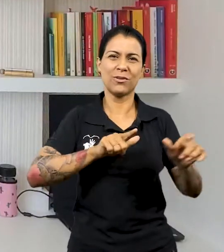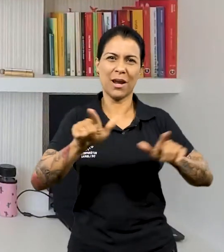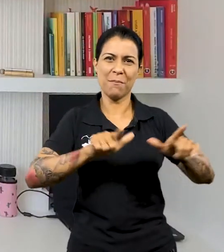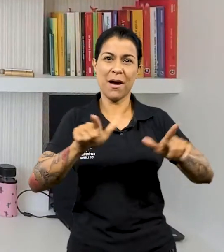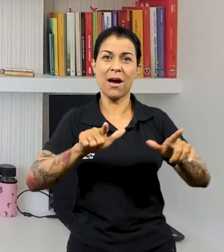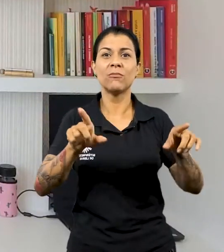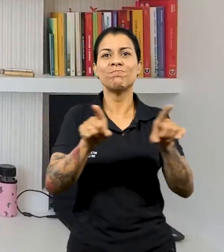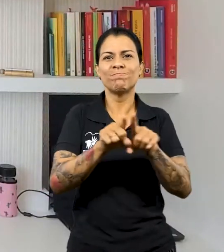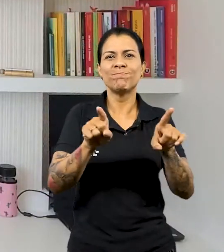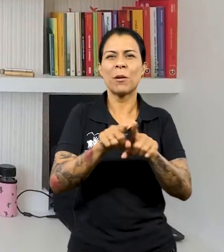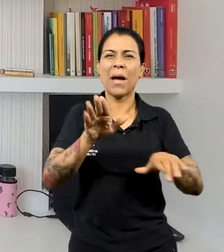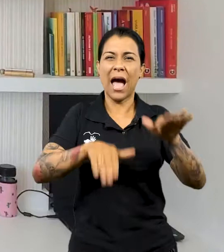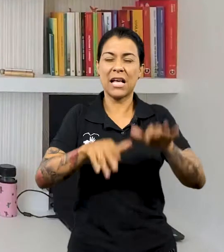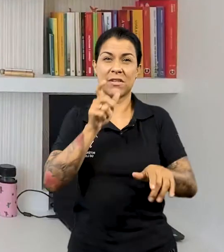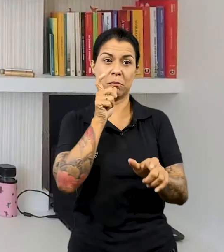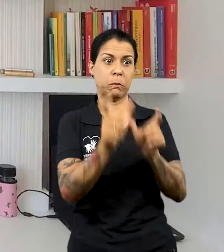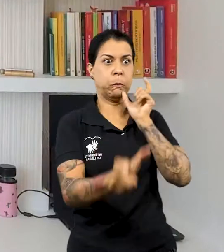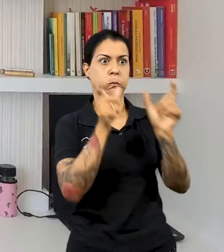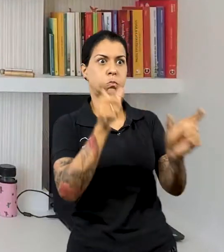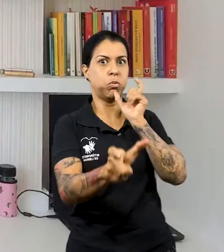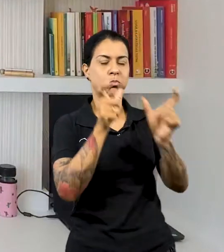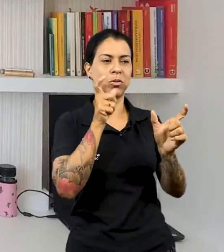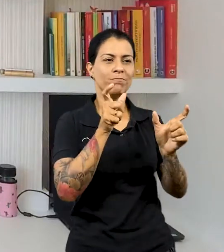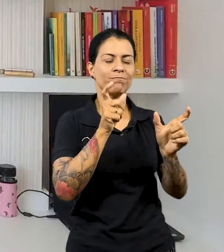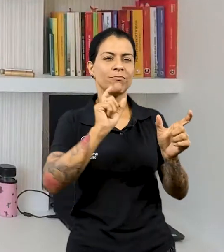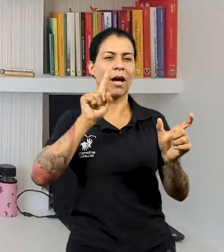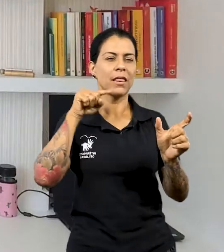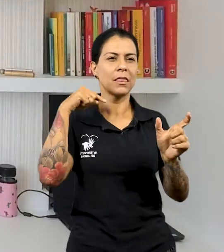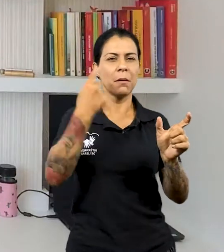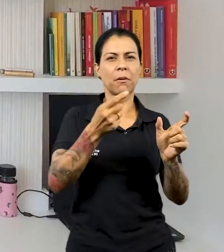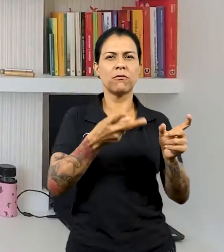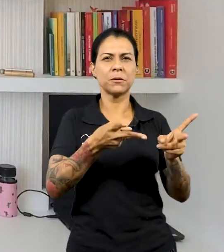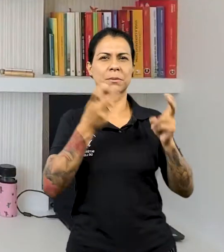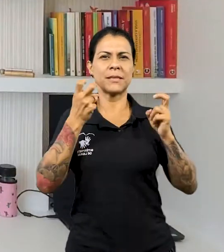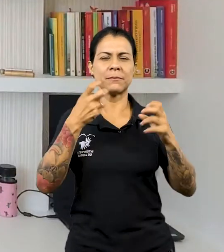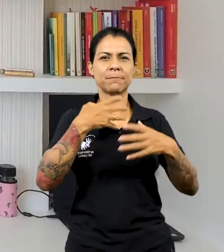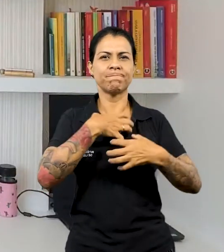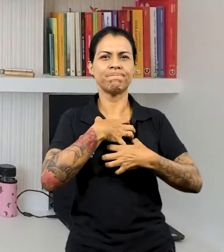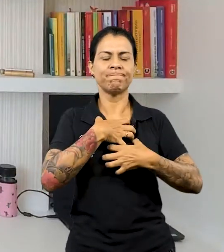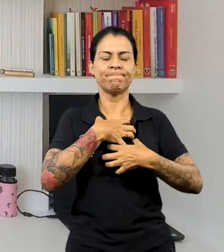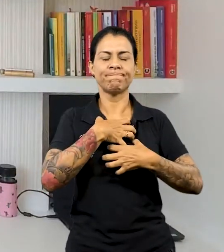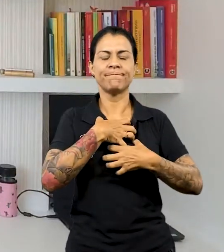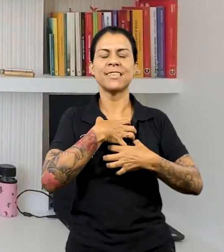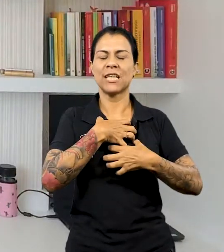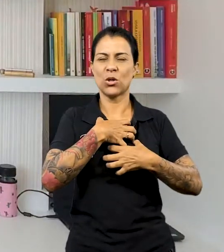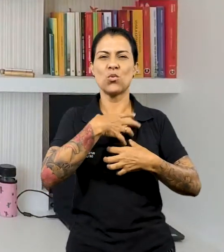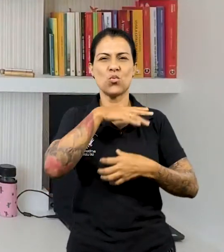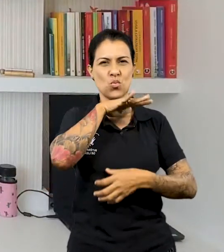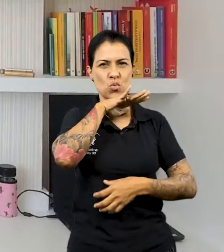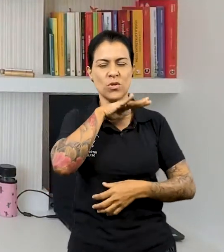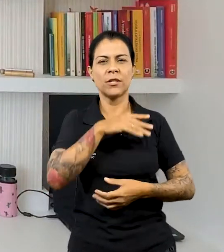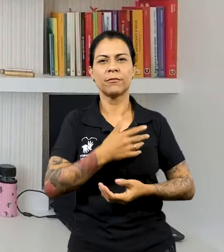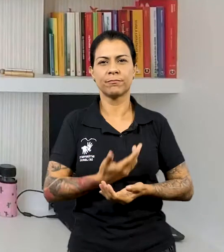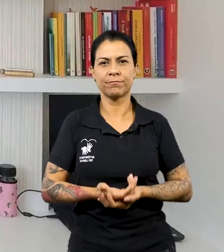acaba brigando ou falando de forma ríspida com pessoas que você ama. E depois se sente muito mal por isso.